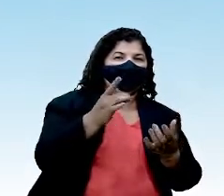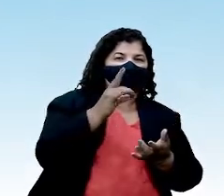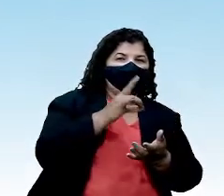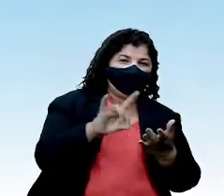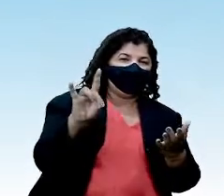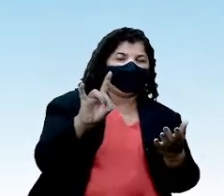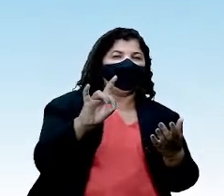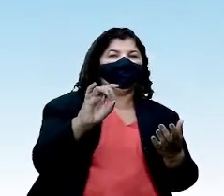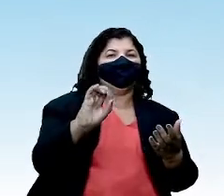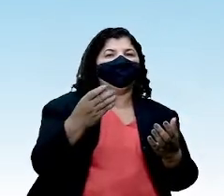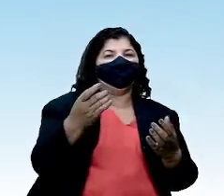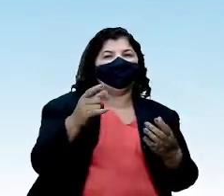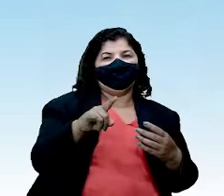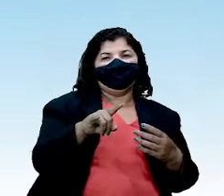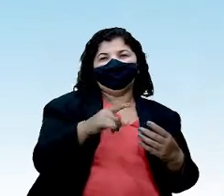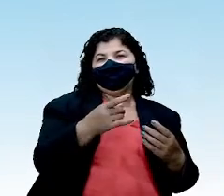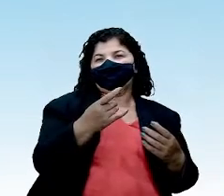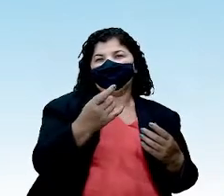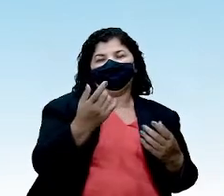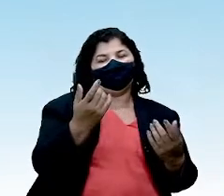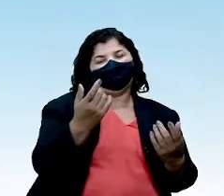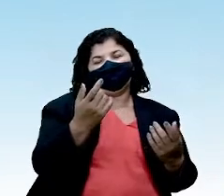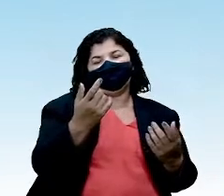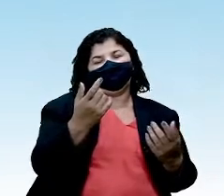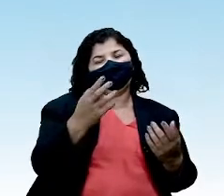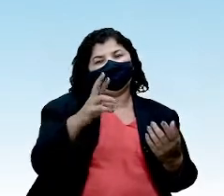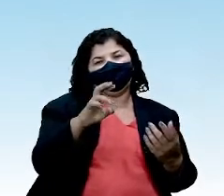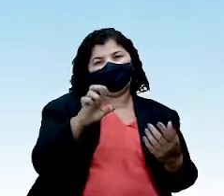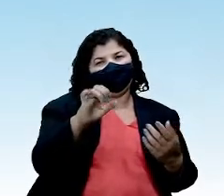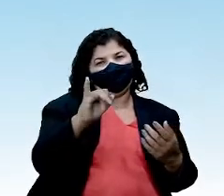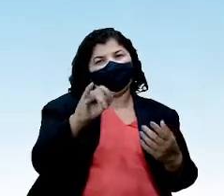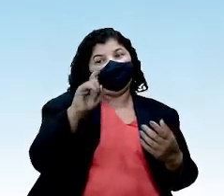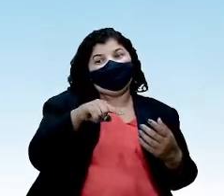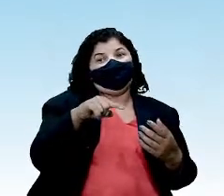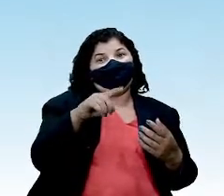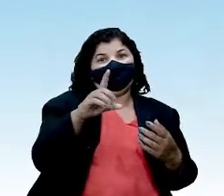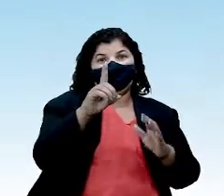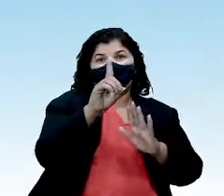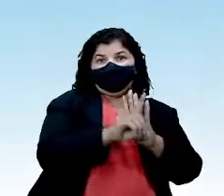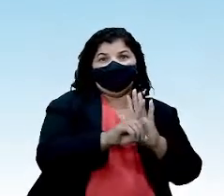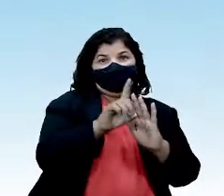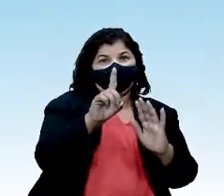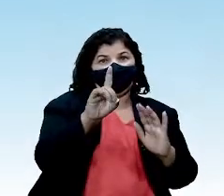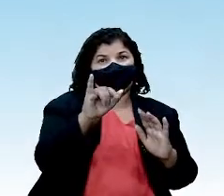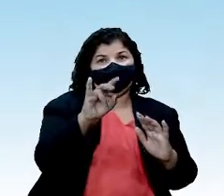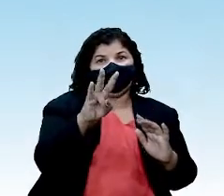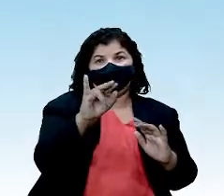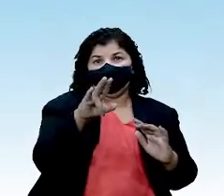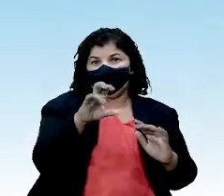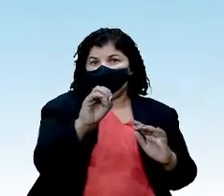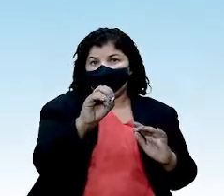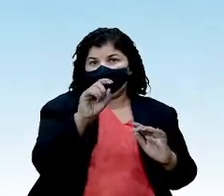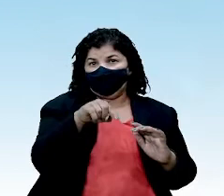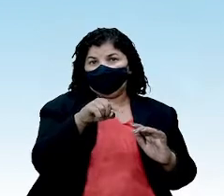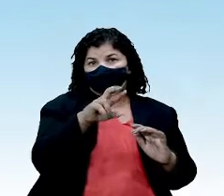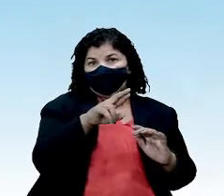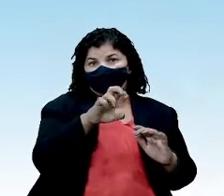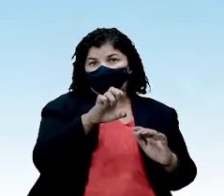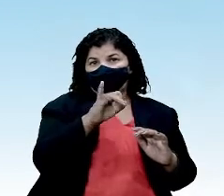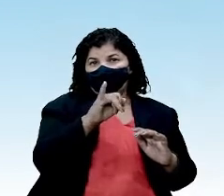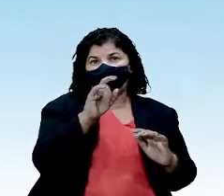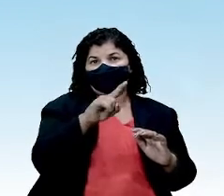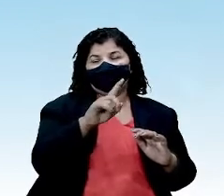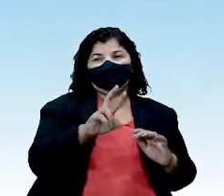direito divino. Jacques fala desse direito divino de governar. O rei, na realidade, era um representante de